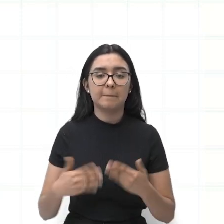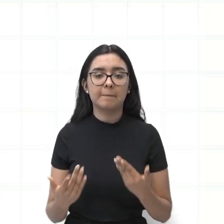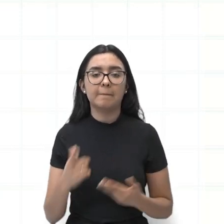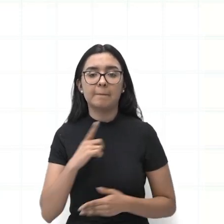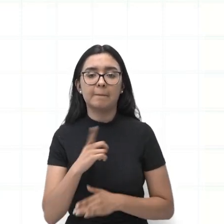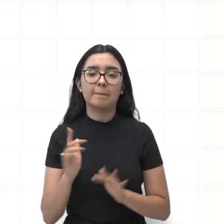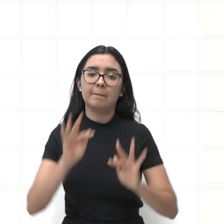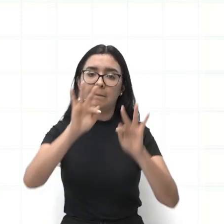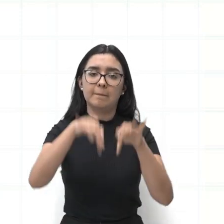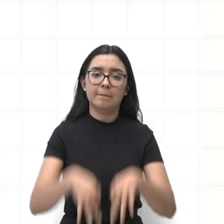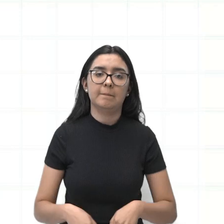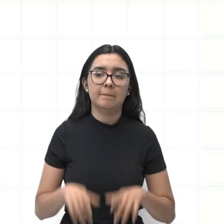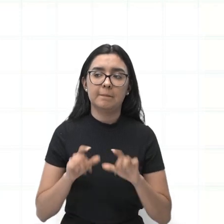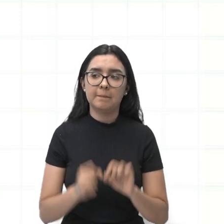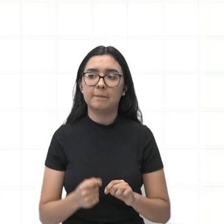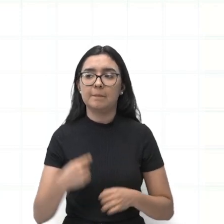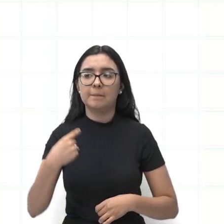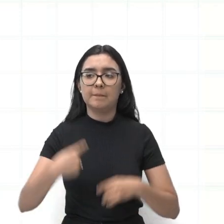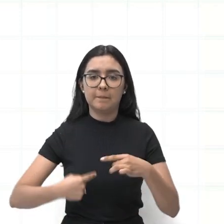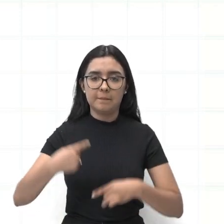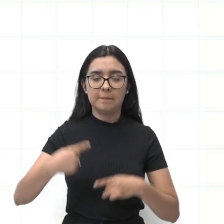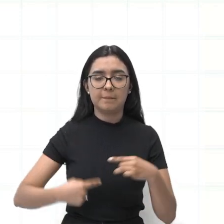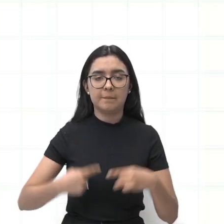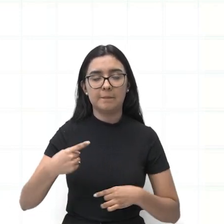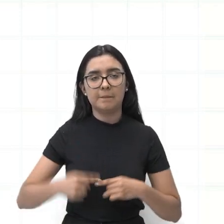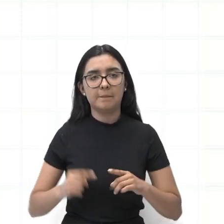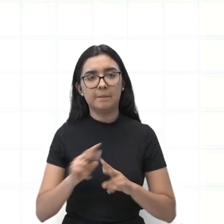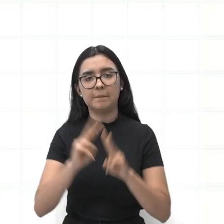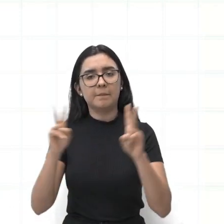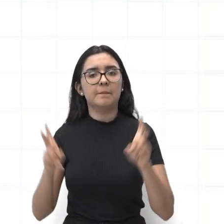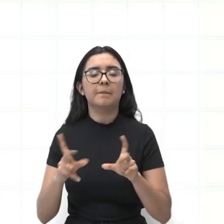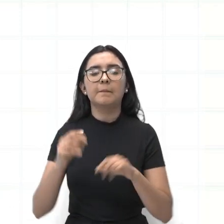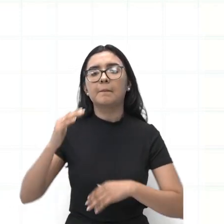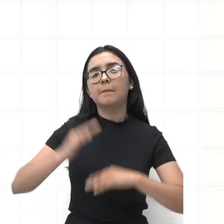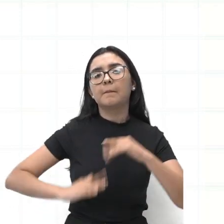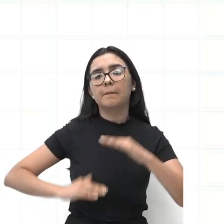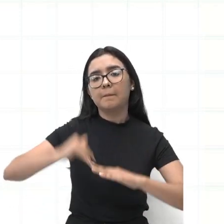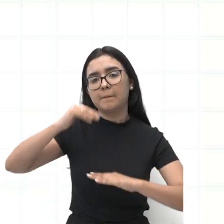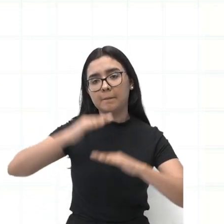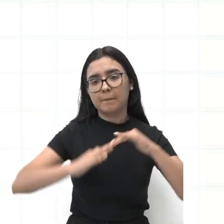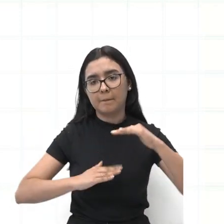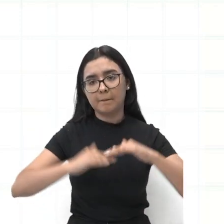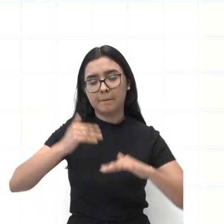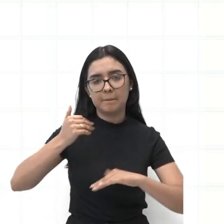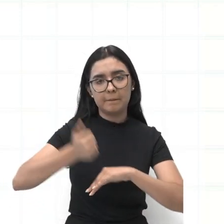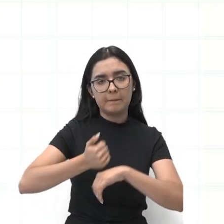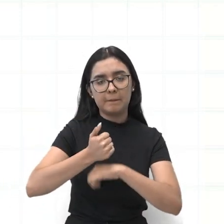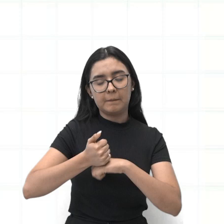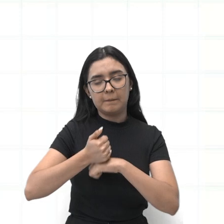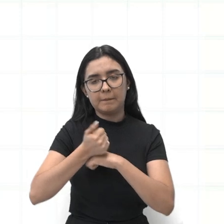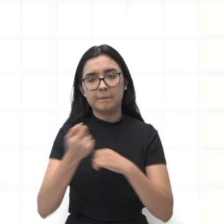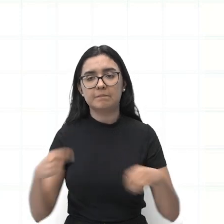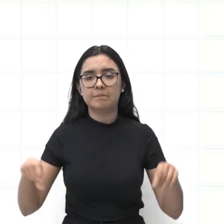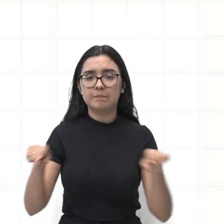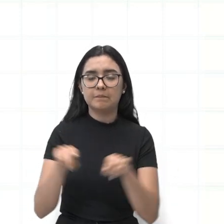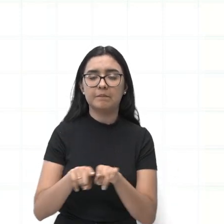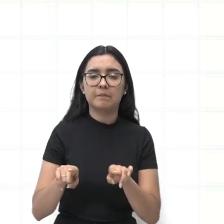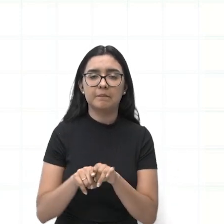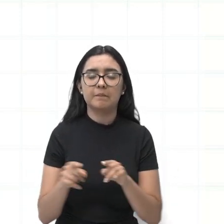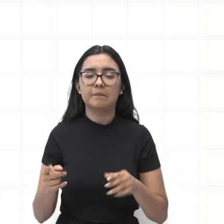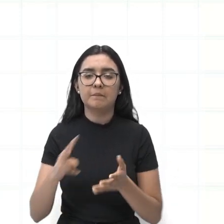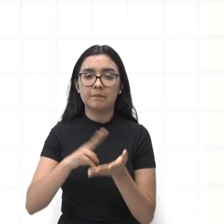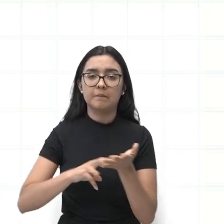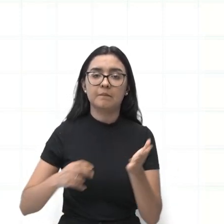Então, assim, nós terminamos o nosso diálogo. Ali a gente viu, então, falando sobre profissões, né? Além de voltar aí